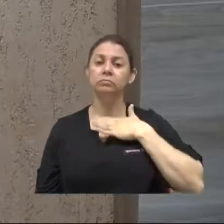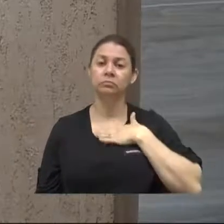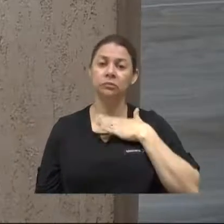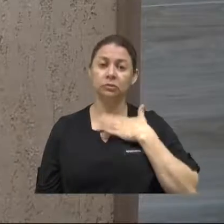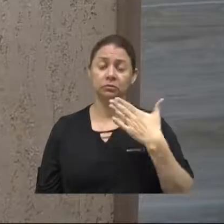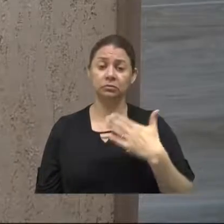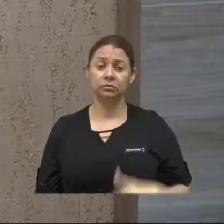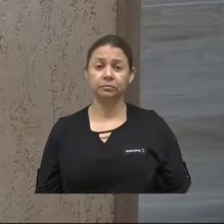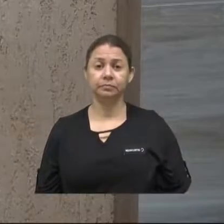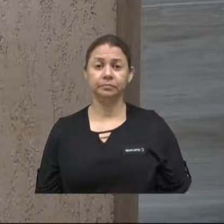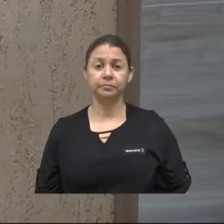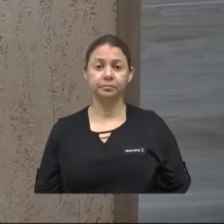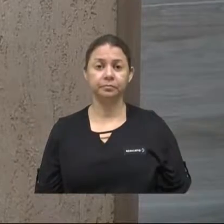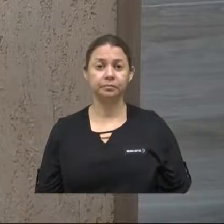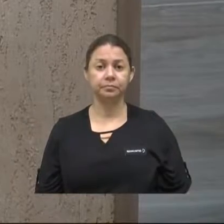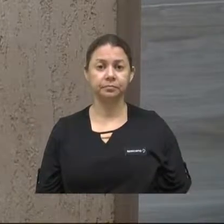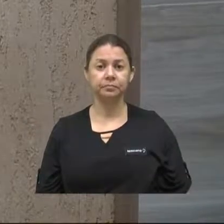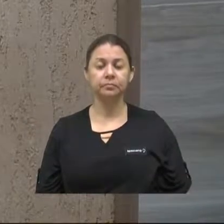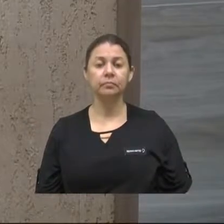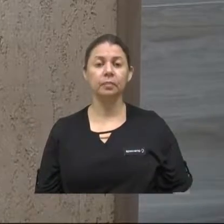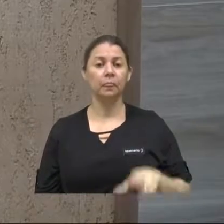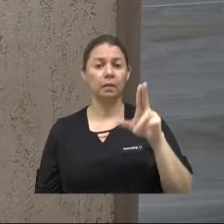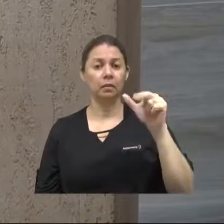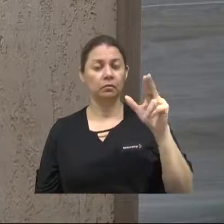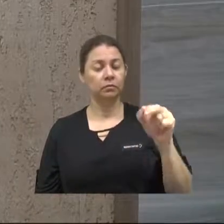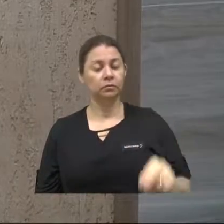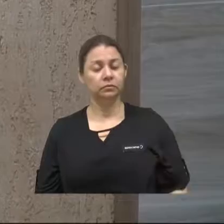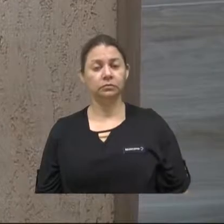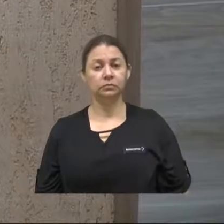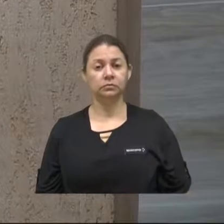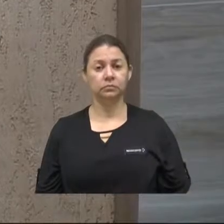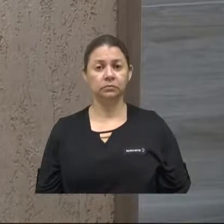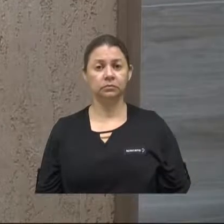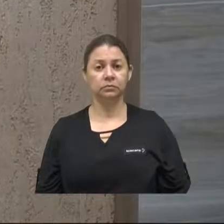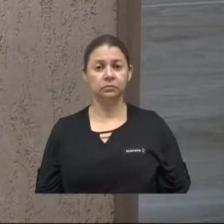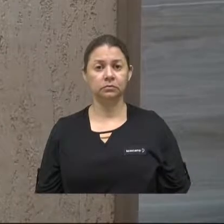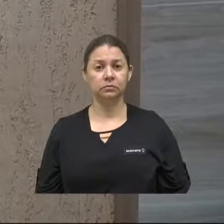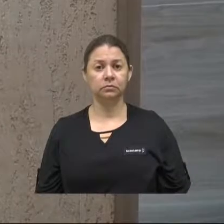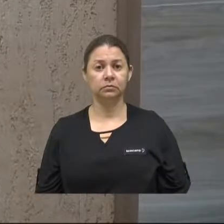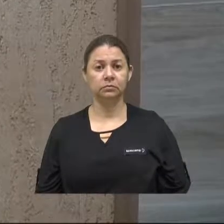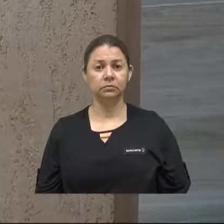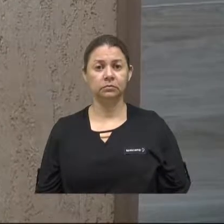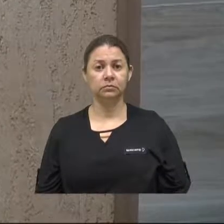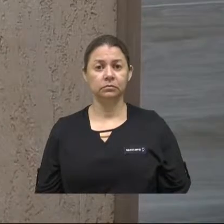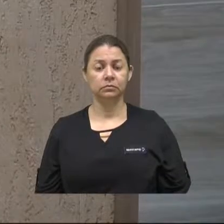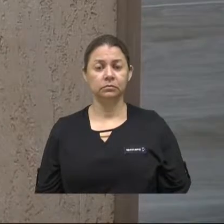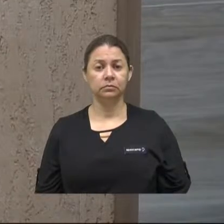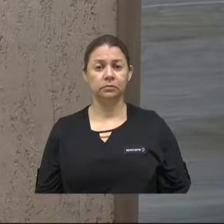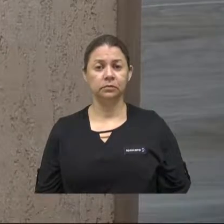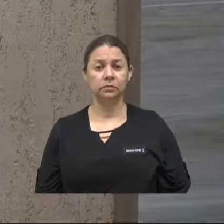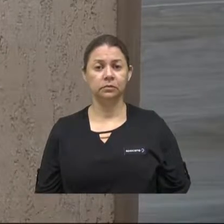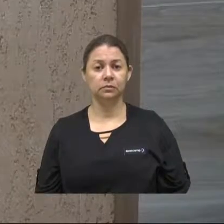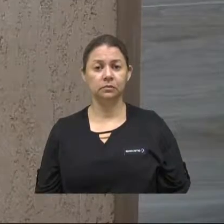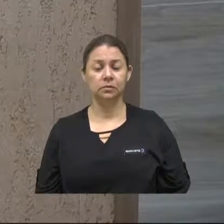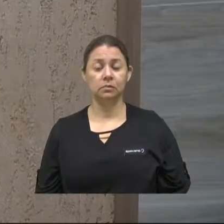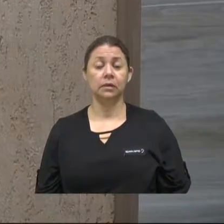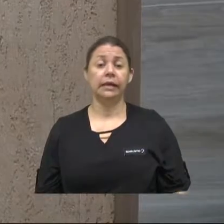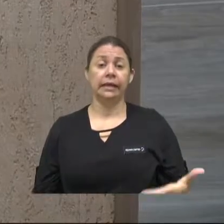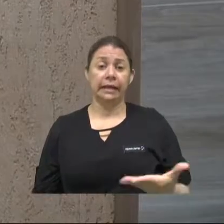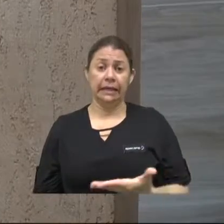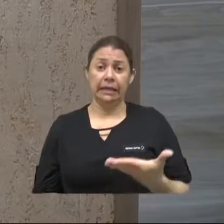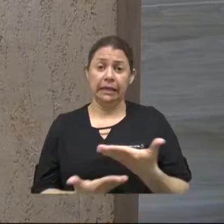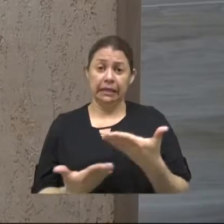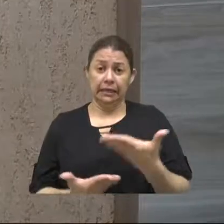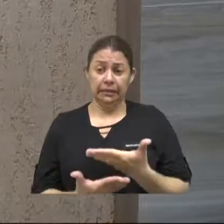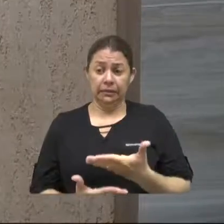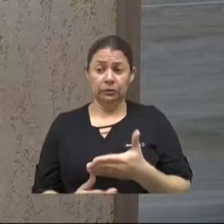jamais nós poderíamos ter colocado o líder do prefeito, nada contra o Lemão, poderia ser qualquer um, é posição